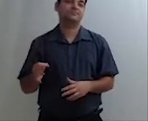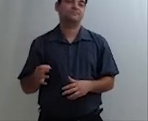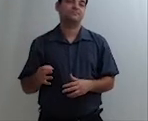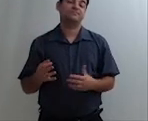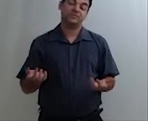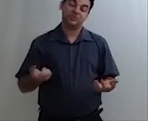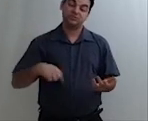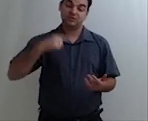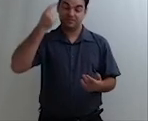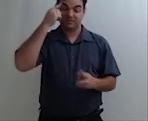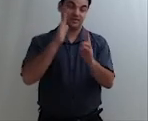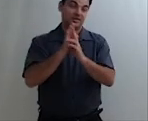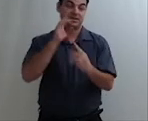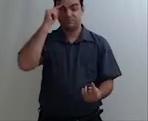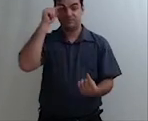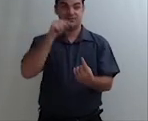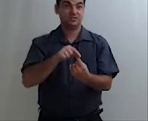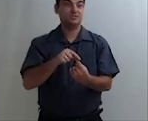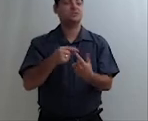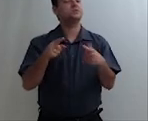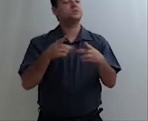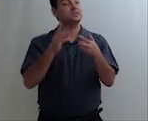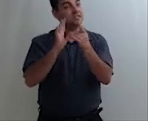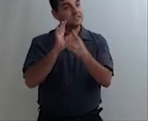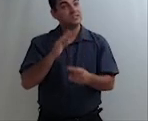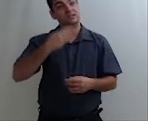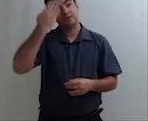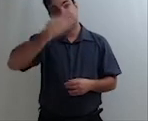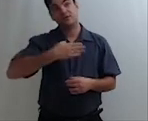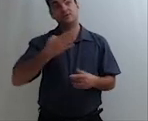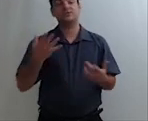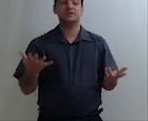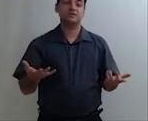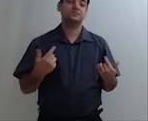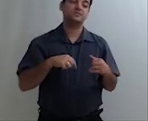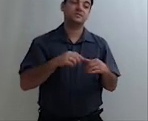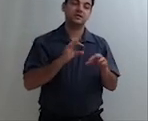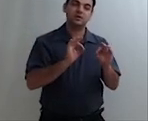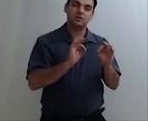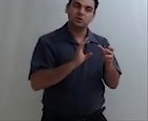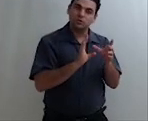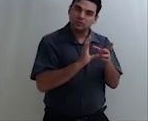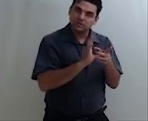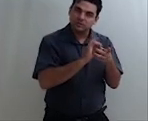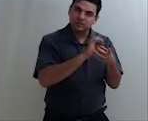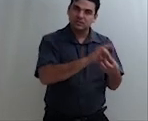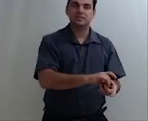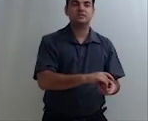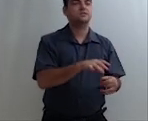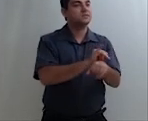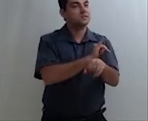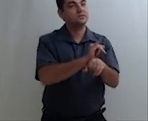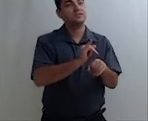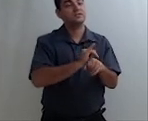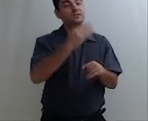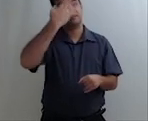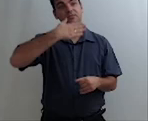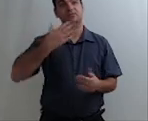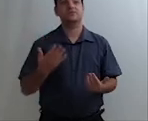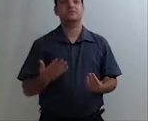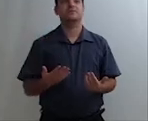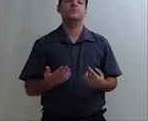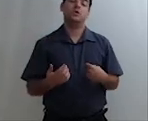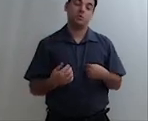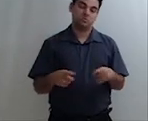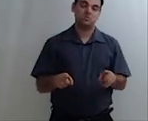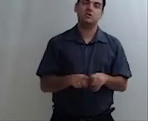e de critério de prova a impedir a condenação sem corroboração probatória independente e idônea confirmo também